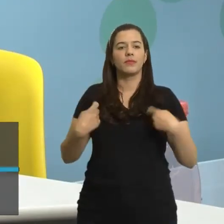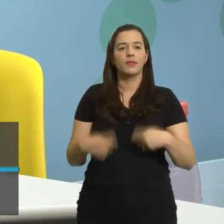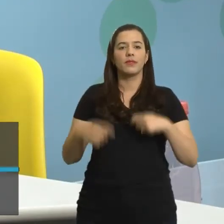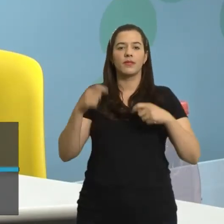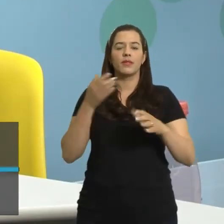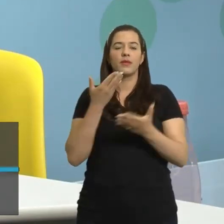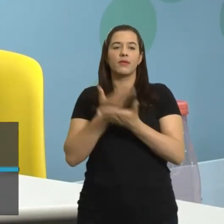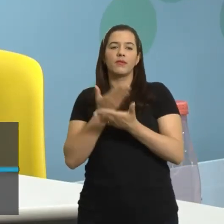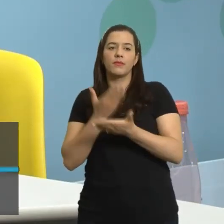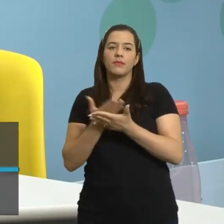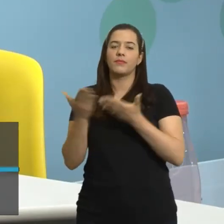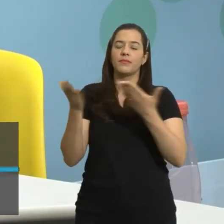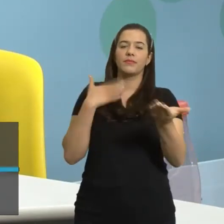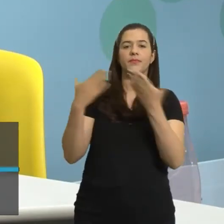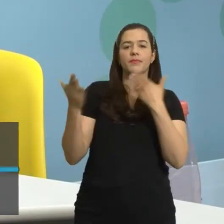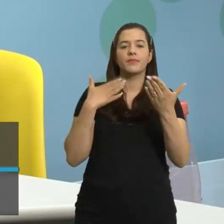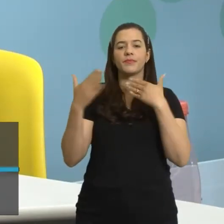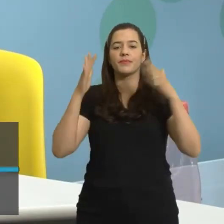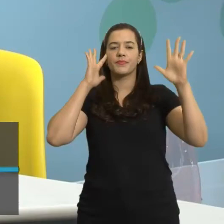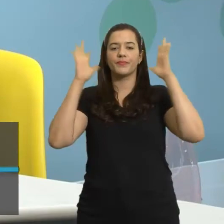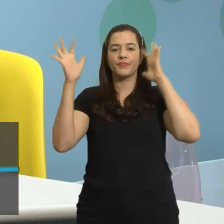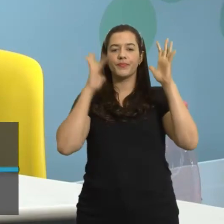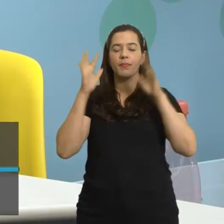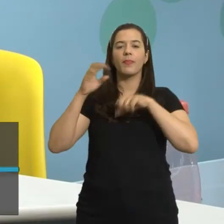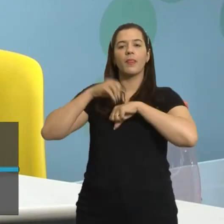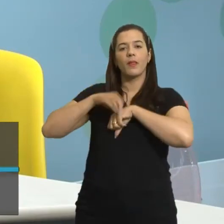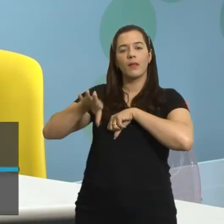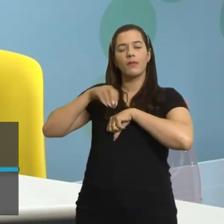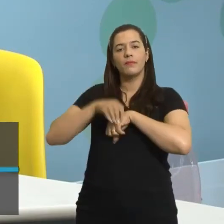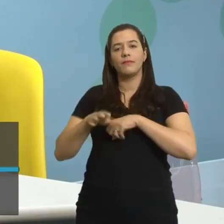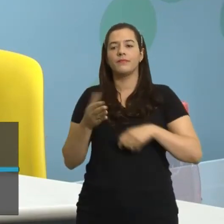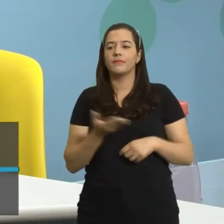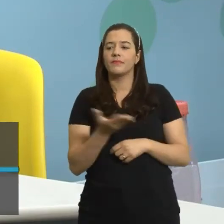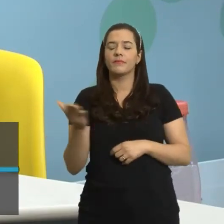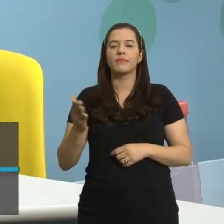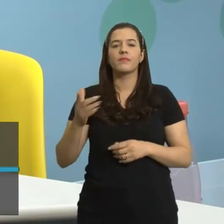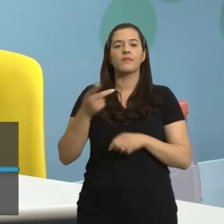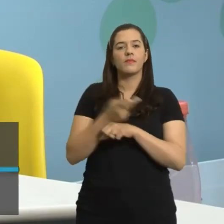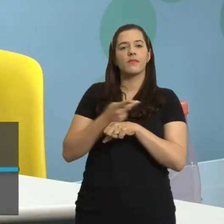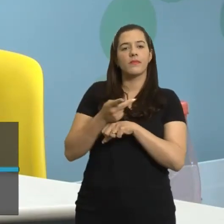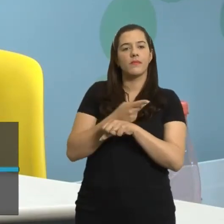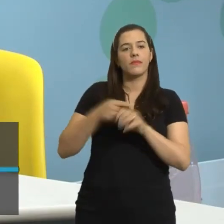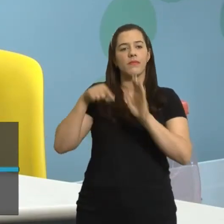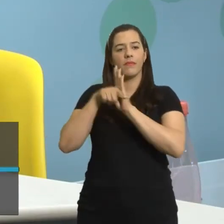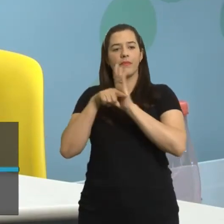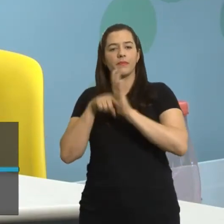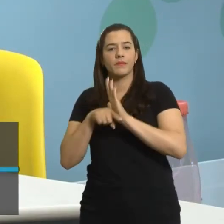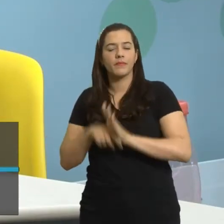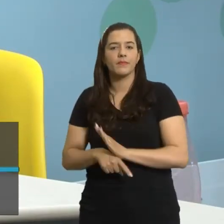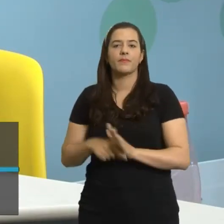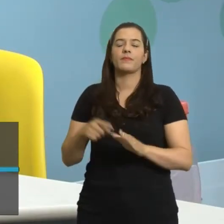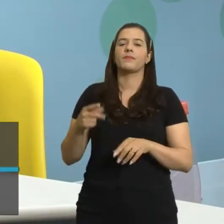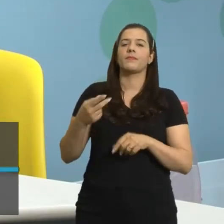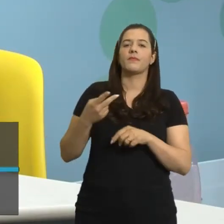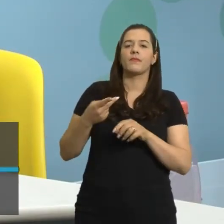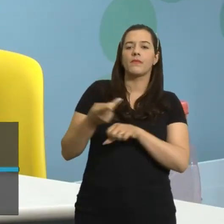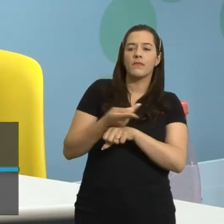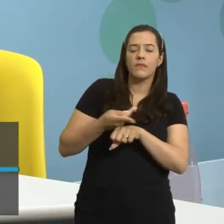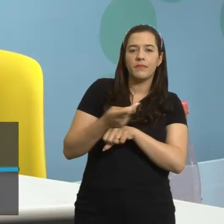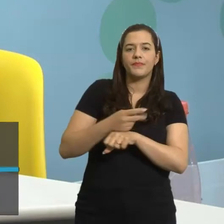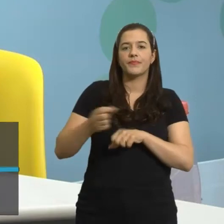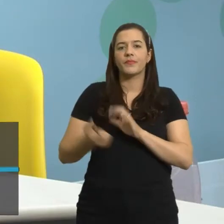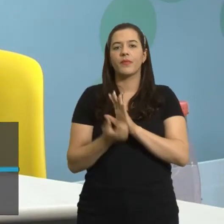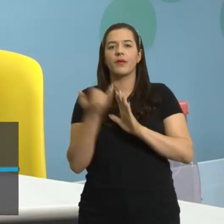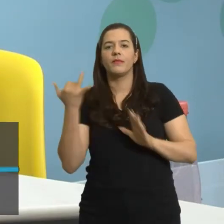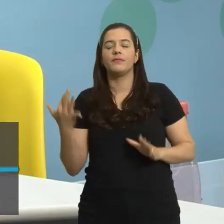começar a discutir com esses estudantes, dar a eles um caminho para procurar na internet, para pesquisar quais são